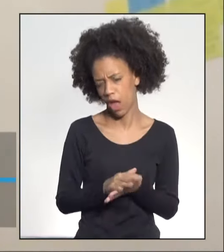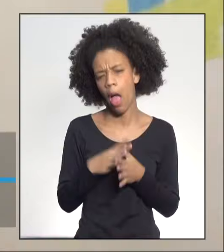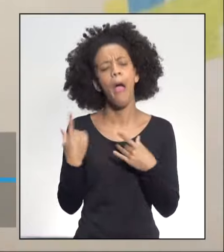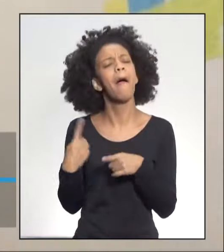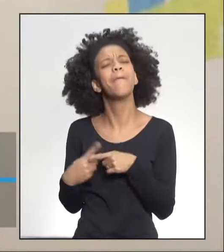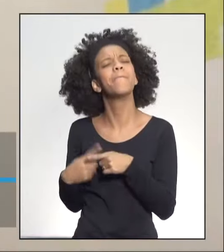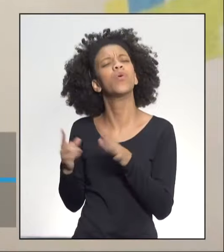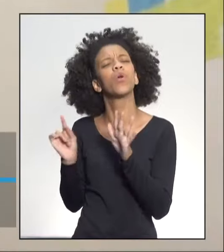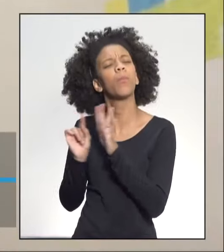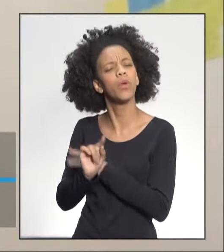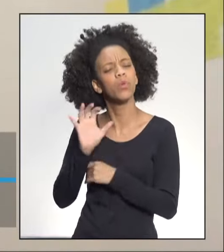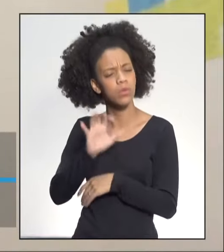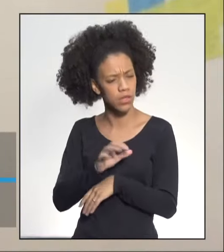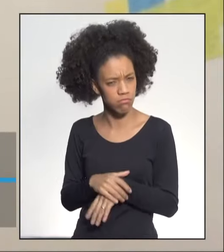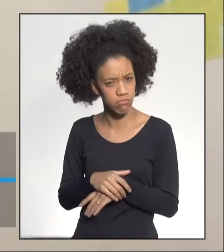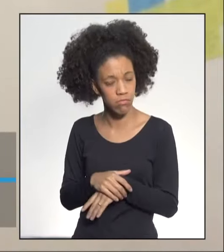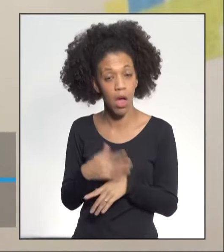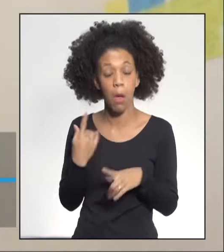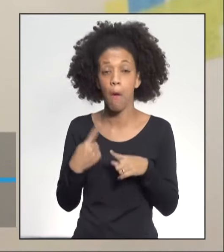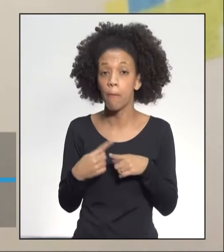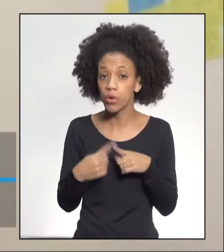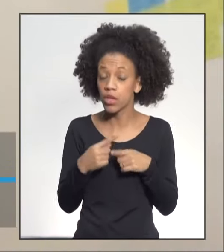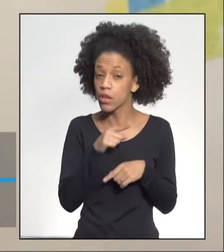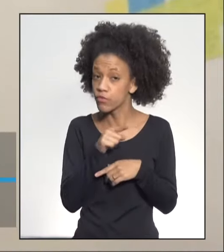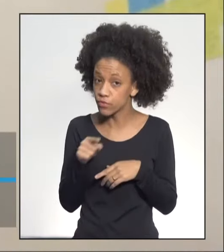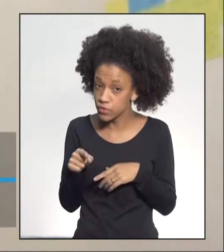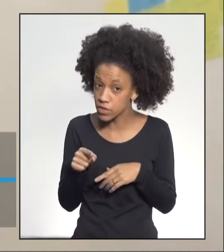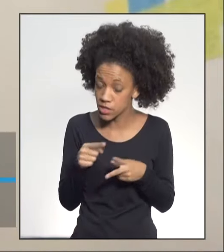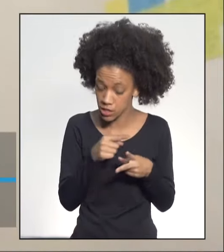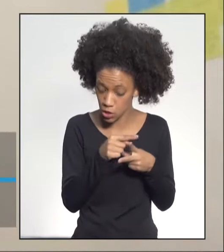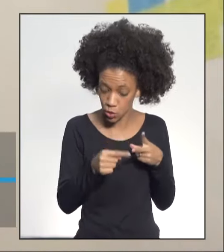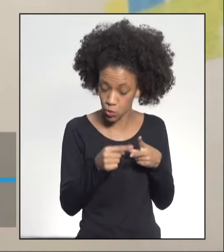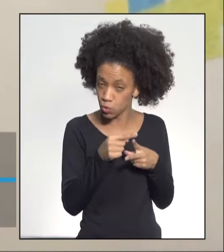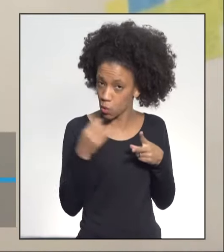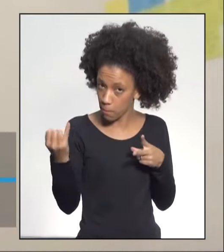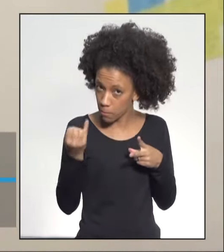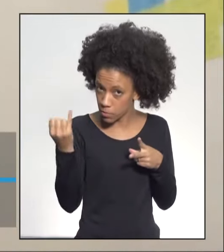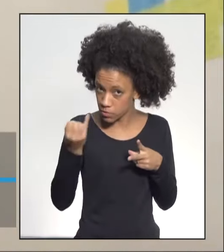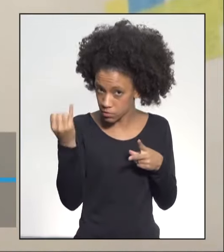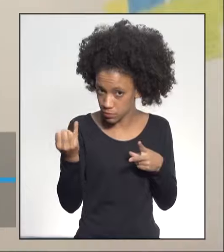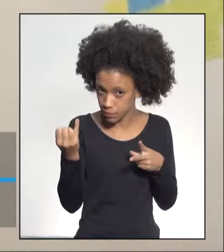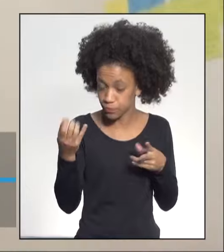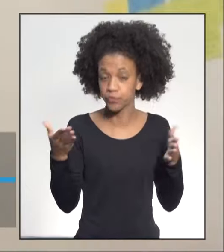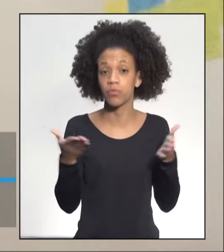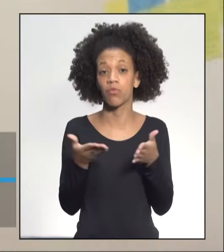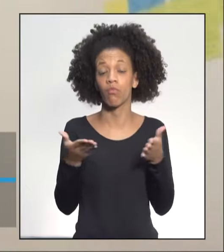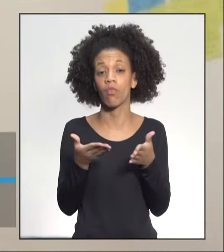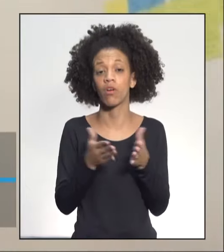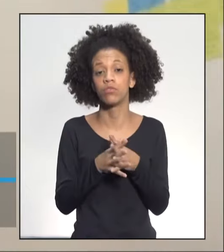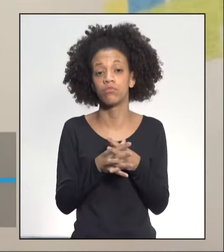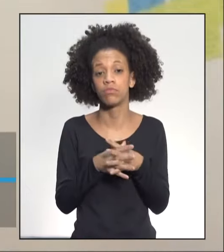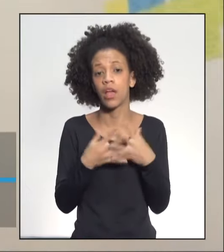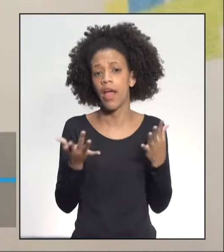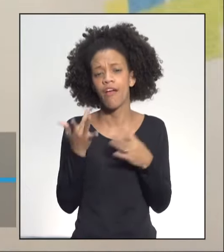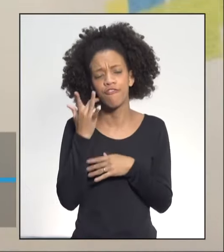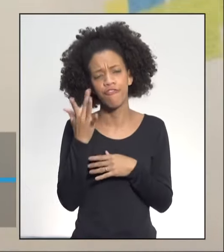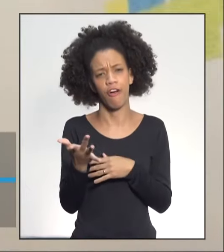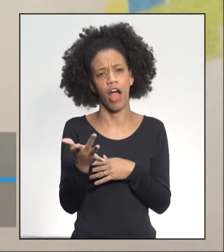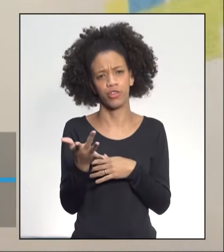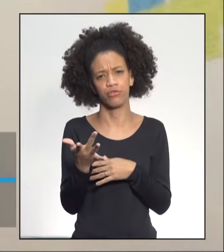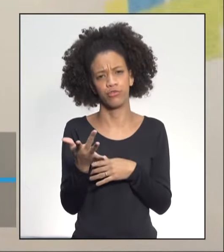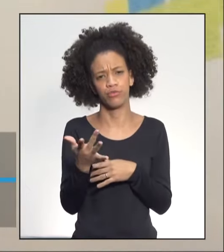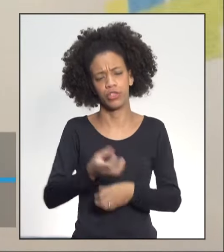perguntei isso, pessoal? Porque vocês citaram duas coisas importantes. Hoje, é tão fácil a